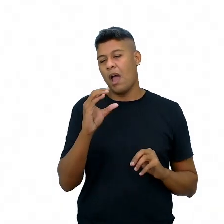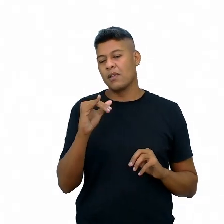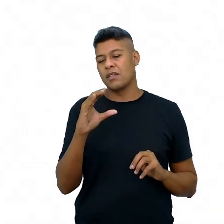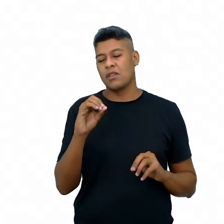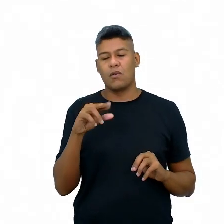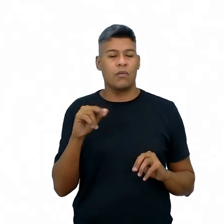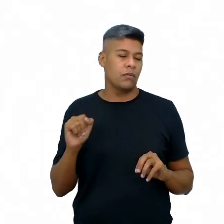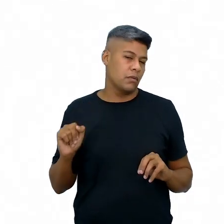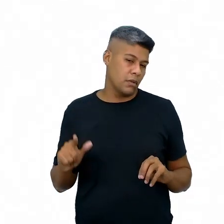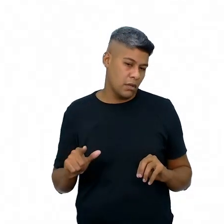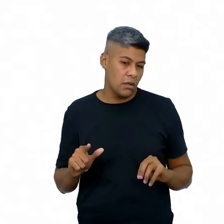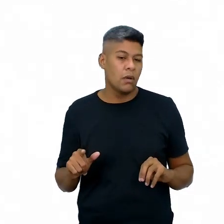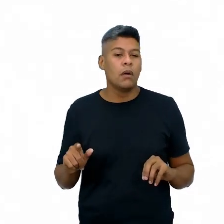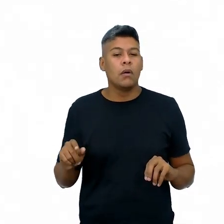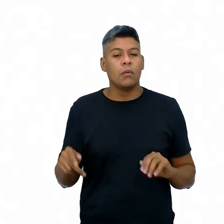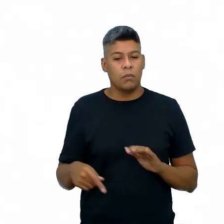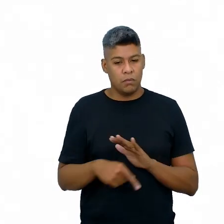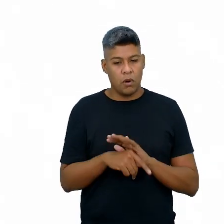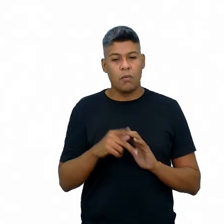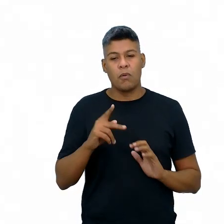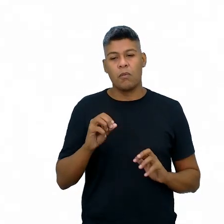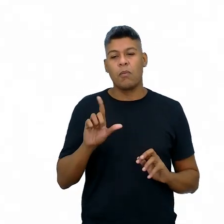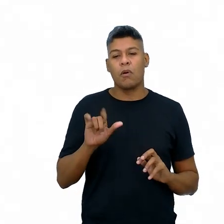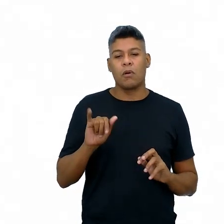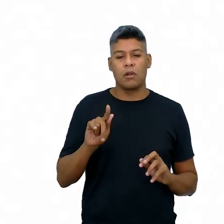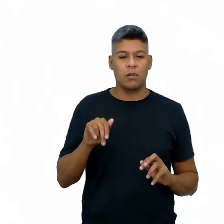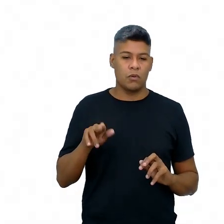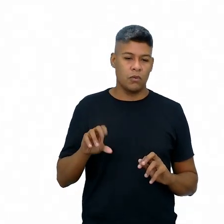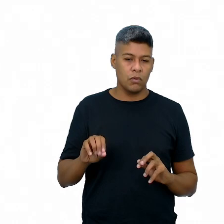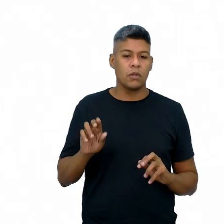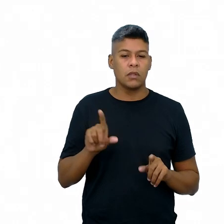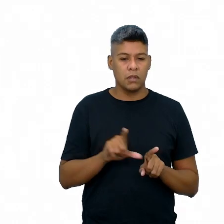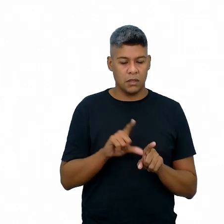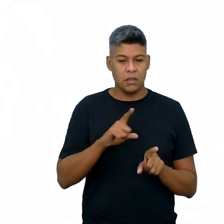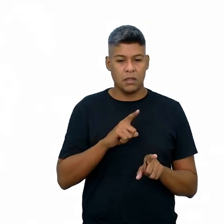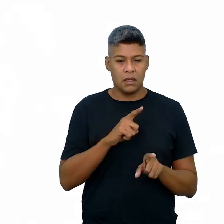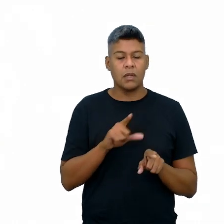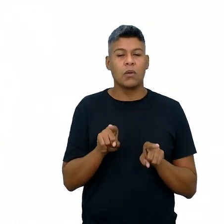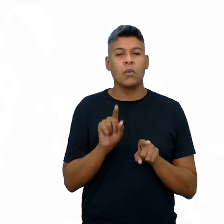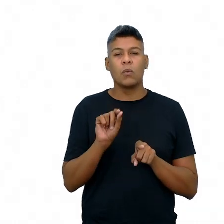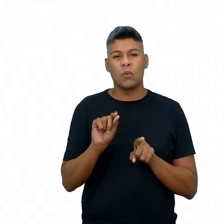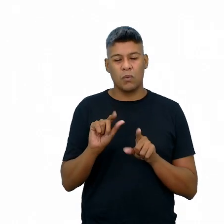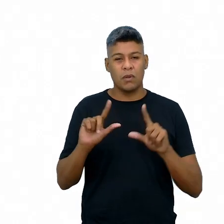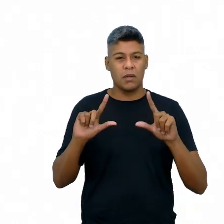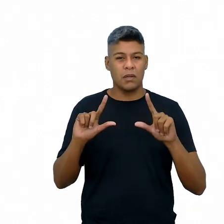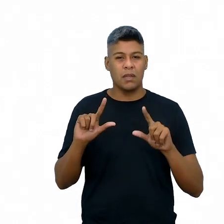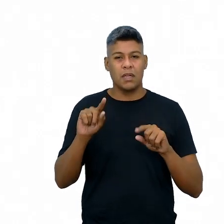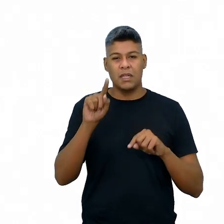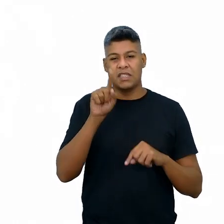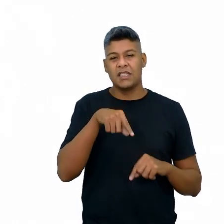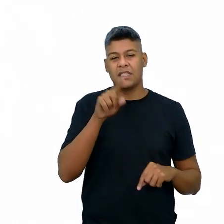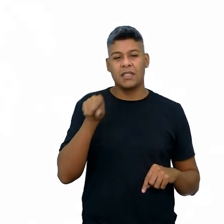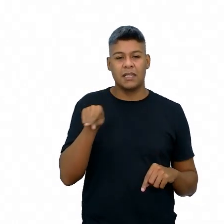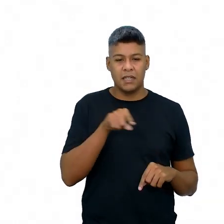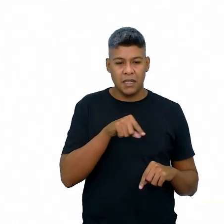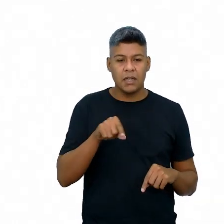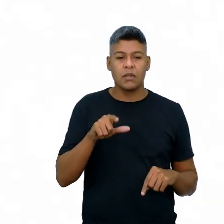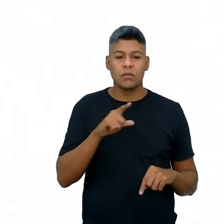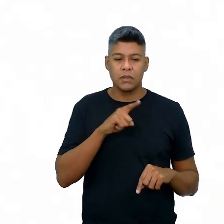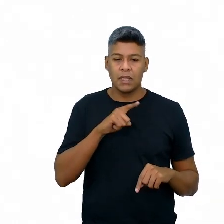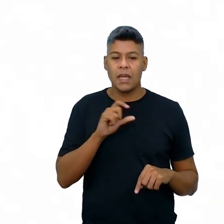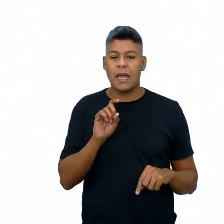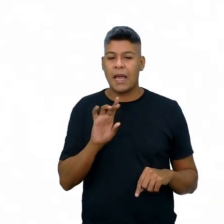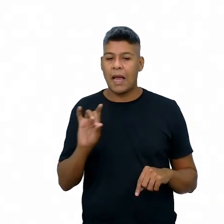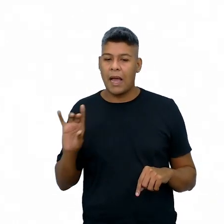medidas de diagonal de um polígono e a altura de um triângulo, quando se torna a medida de cada lado como unidade.